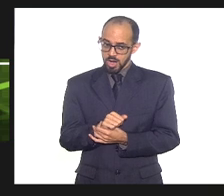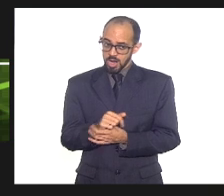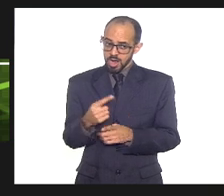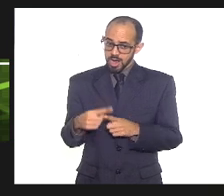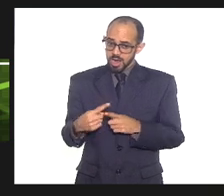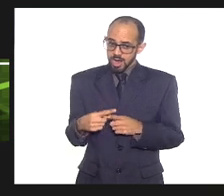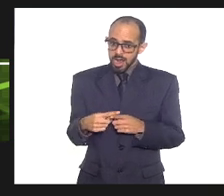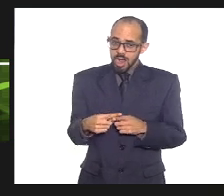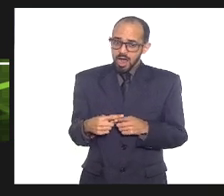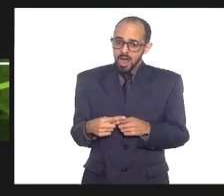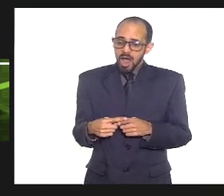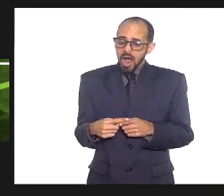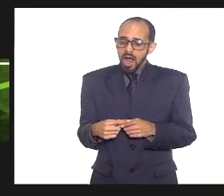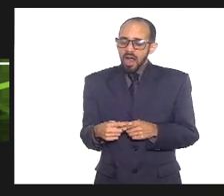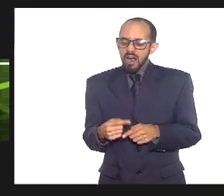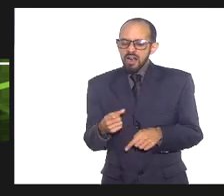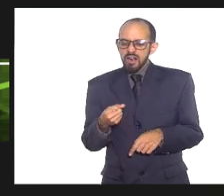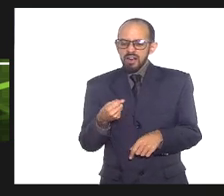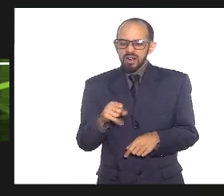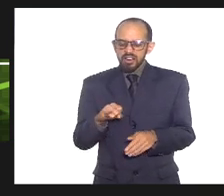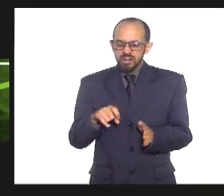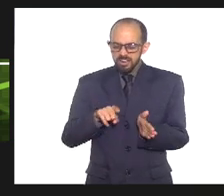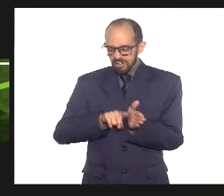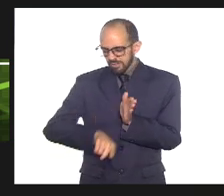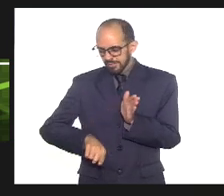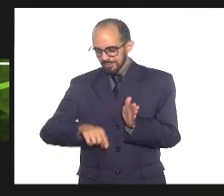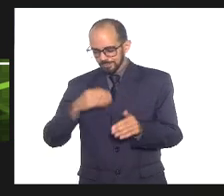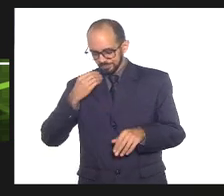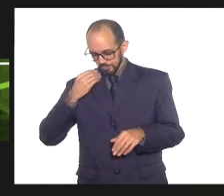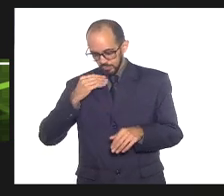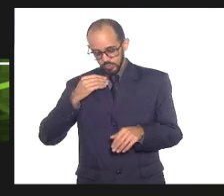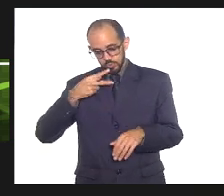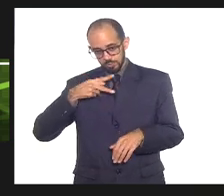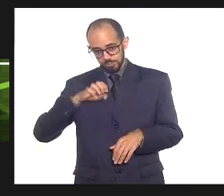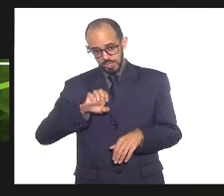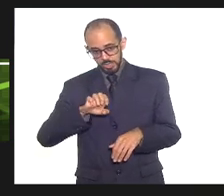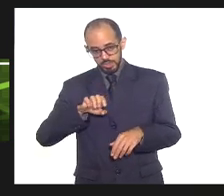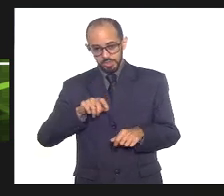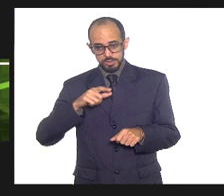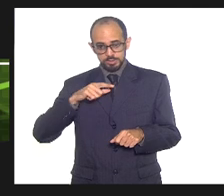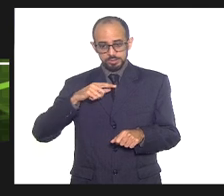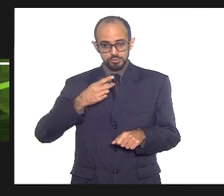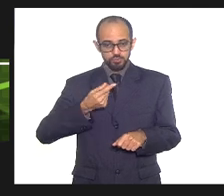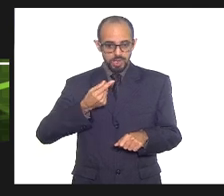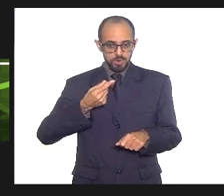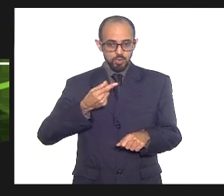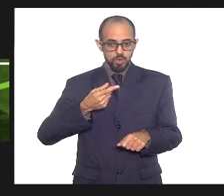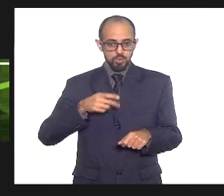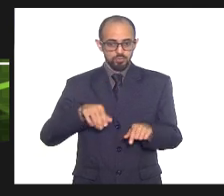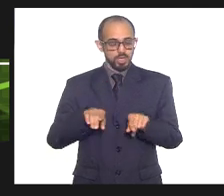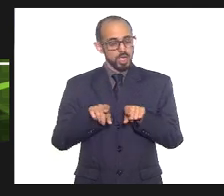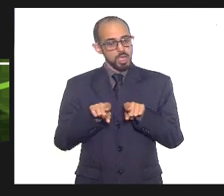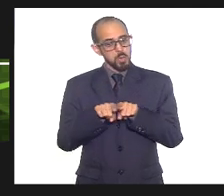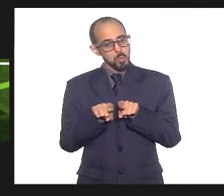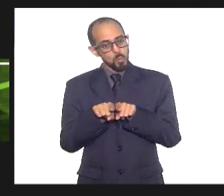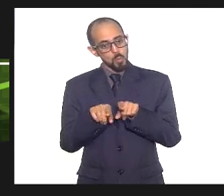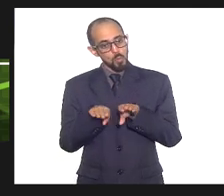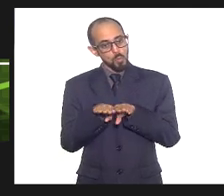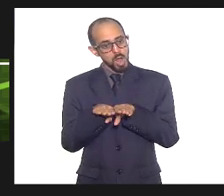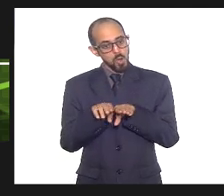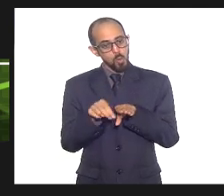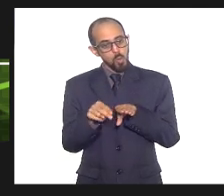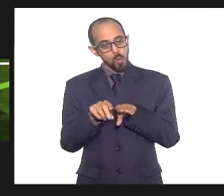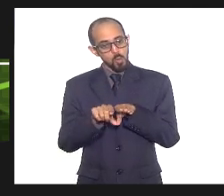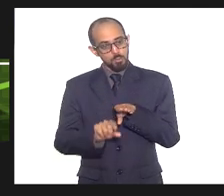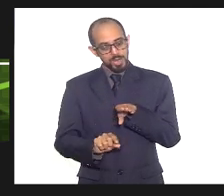lucro total é abatido o pagamento da PE, este valor fica igual ou menor do que